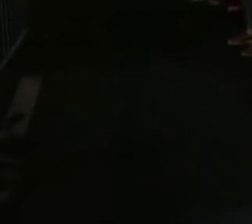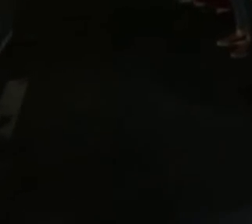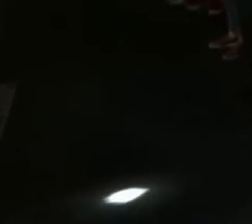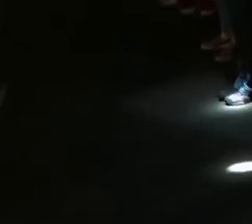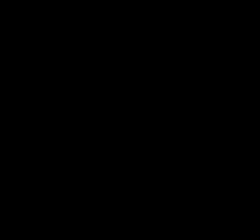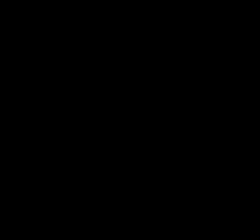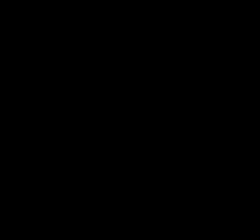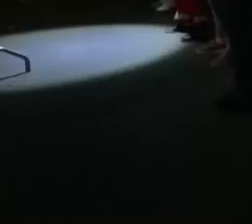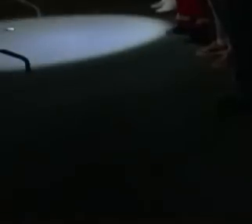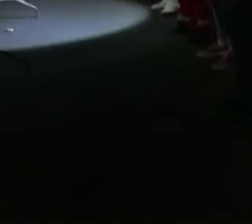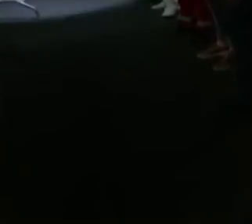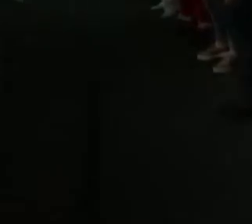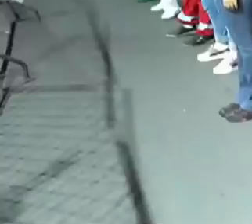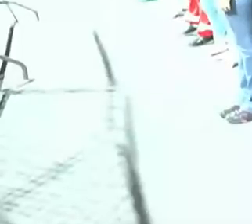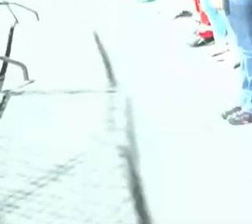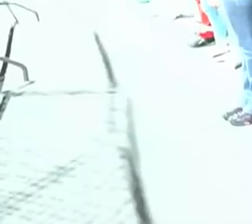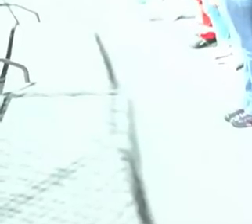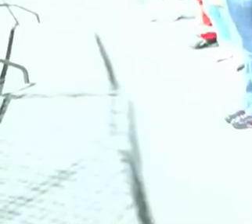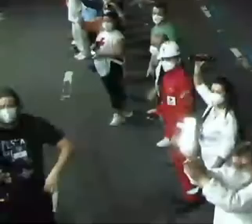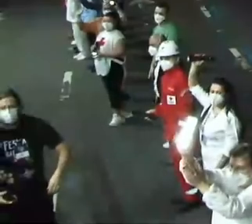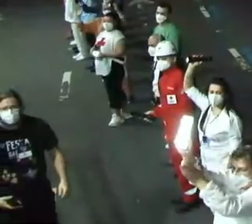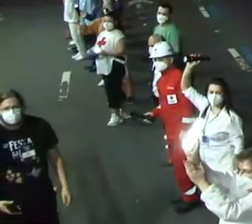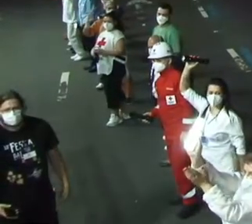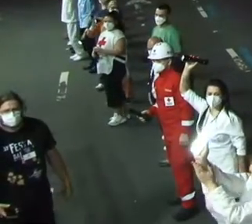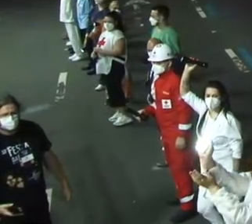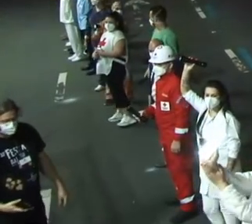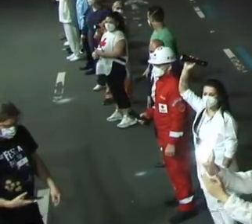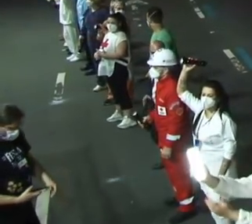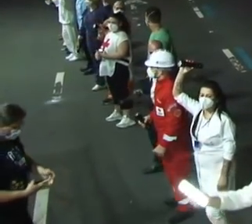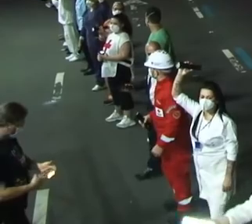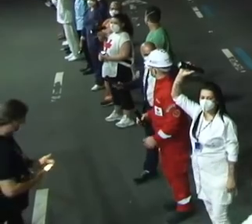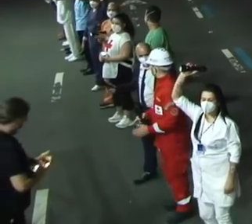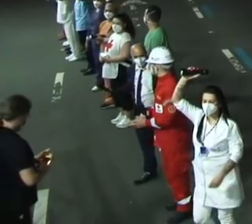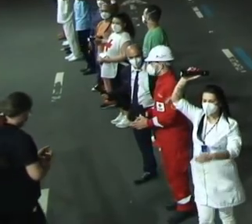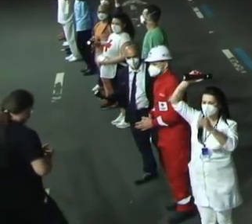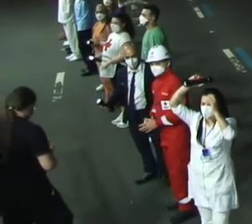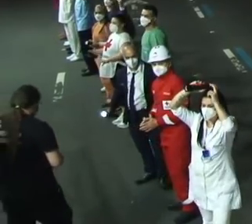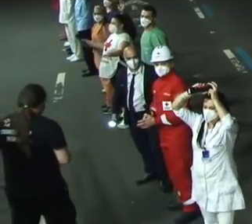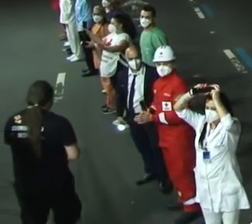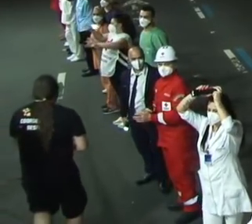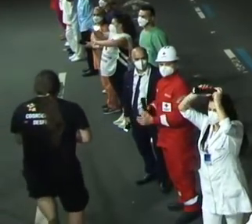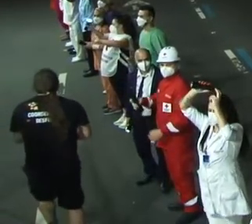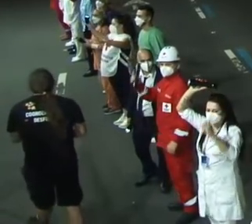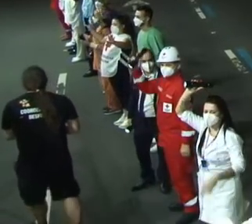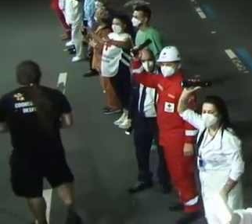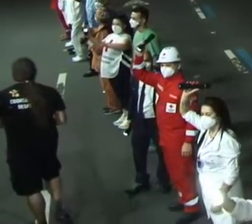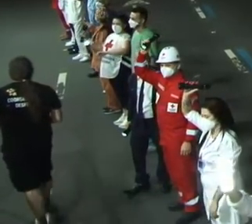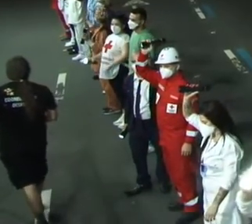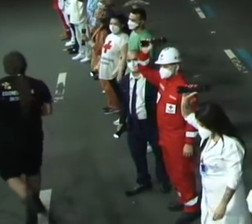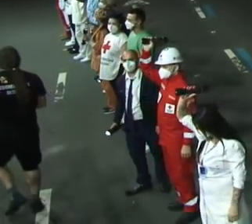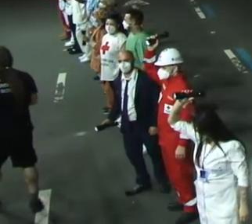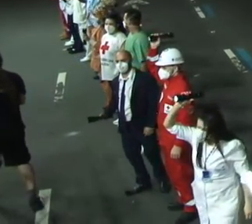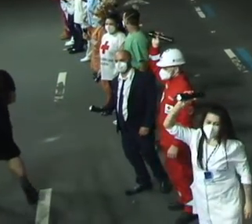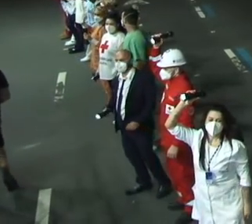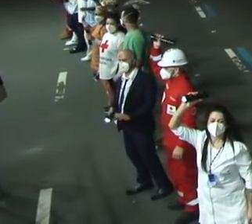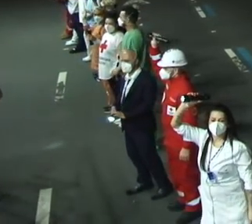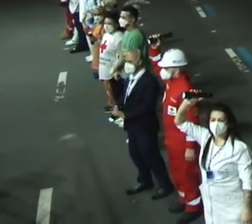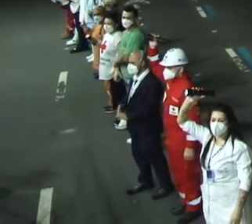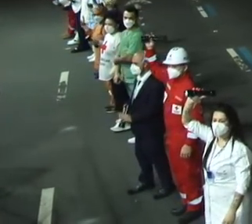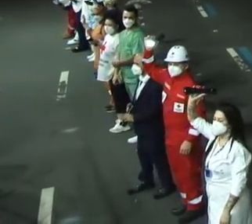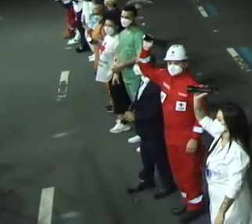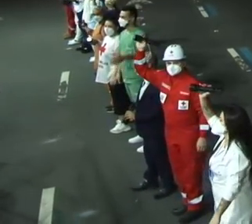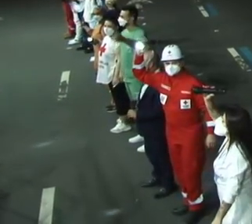É um momento significativo, Cleberson, Kátia, merecido, Zé, por tudo que esses profissionais fizeram por todos